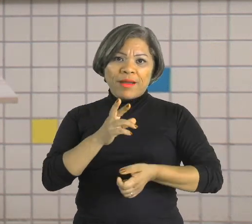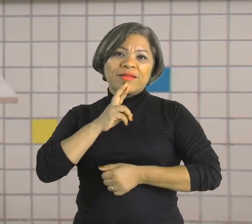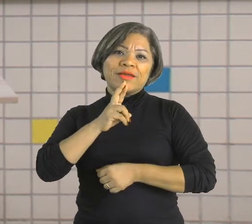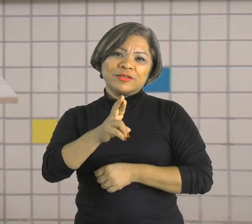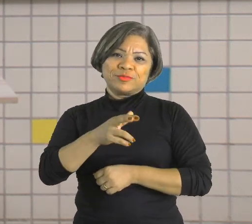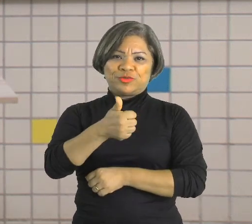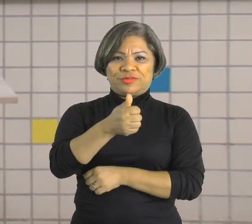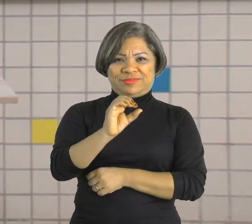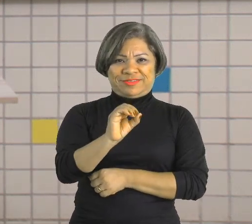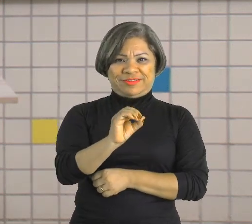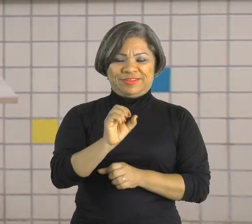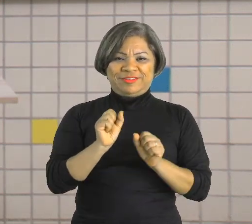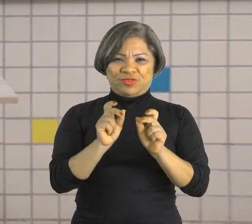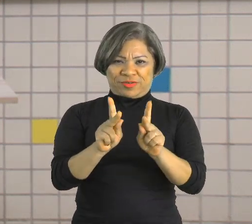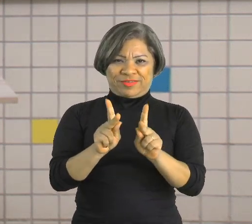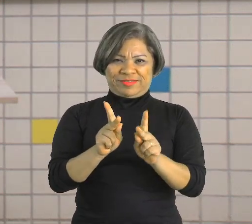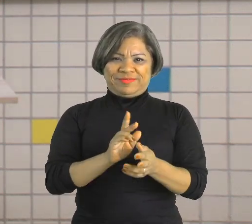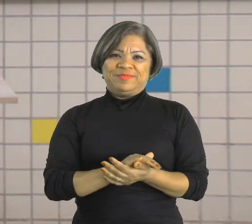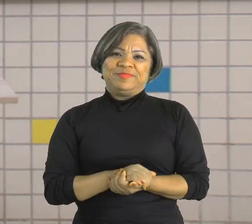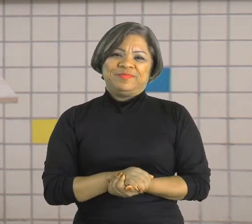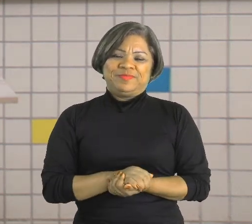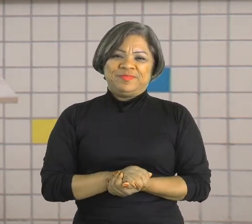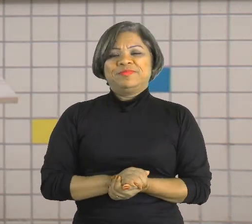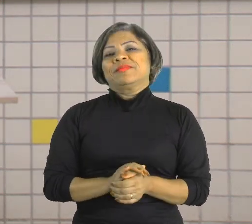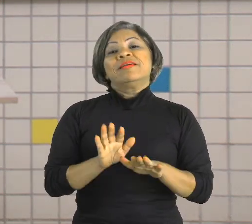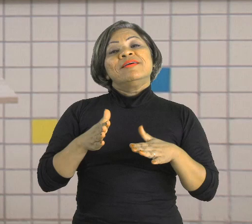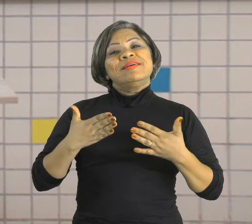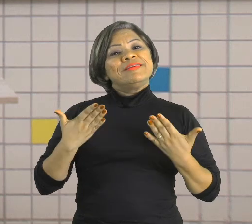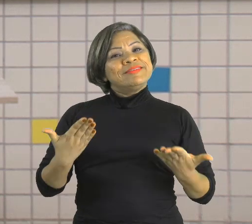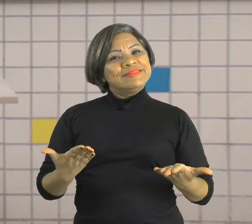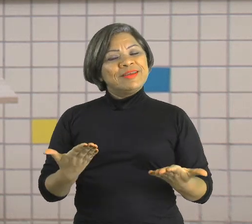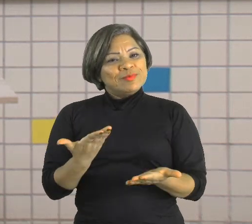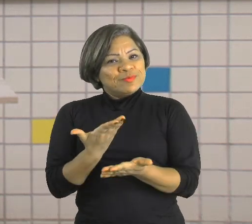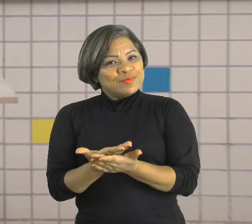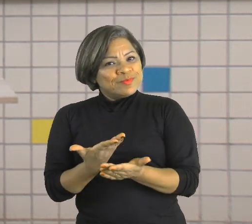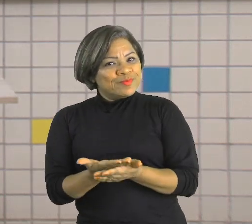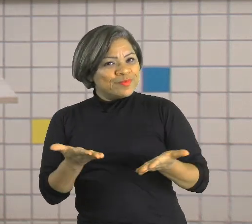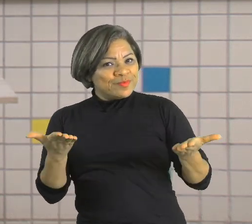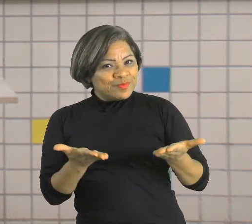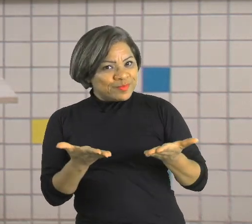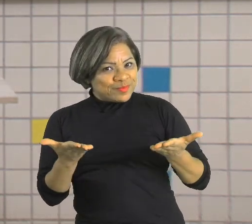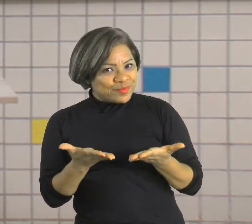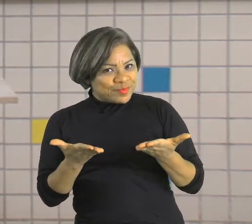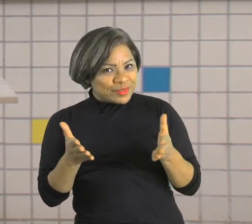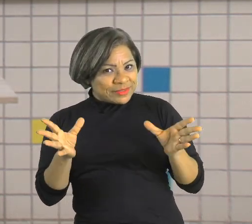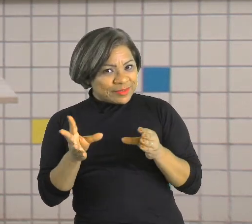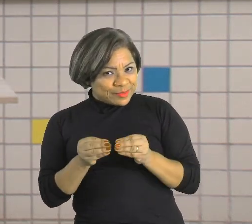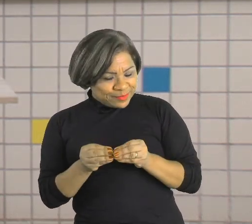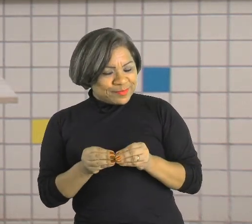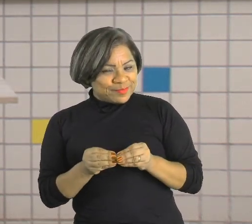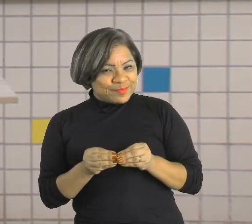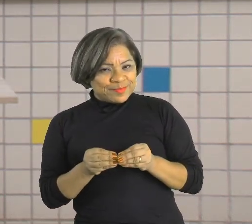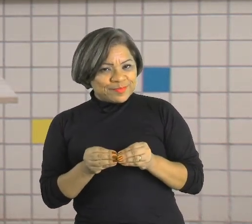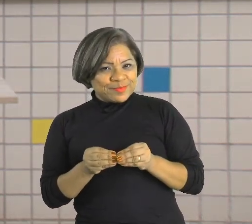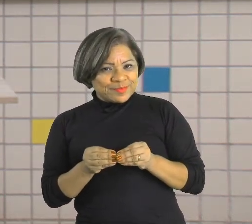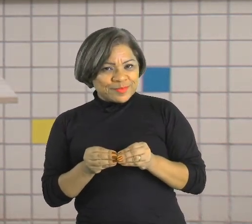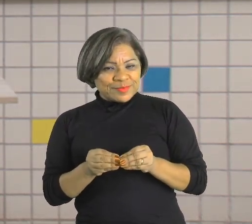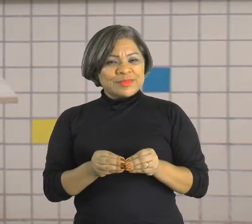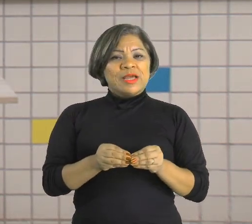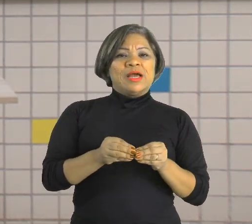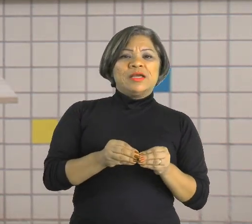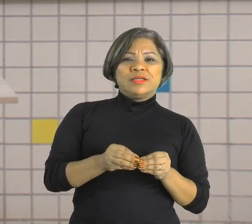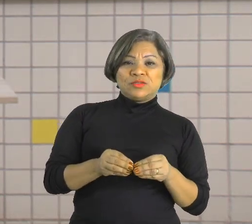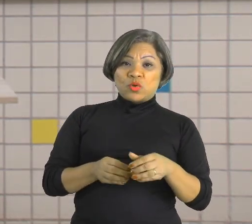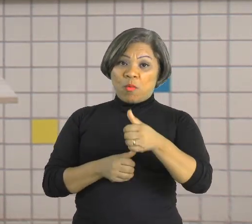10, ok? Então, essa nossa aula de hoje se resume a isso. Essas 10